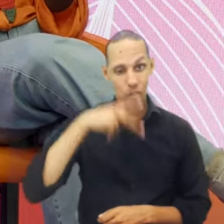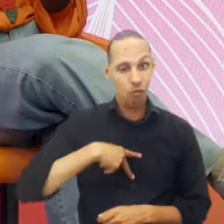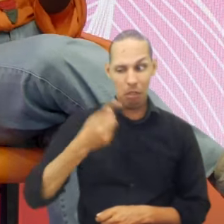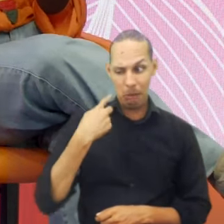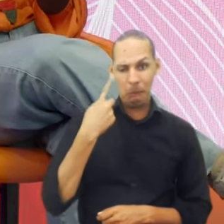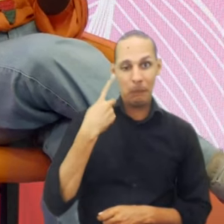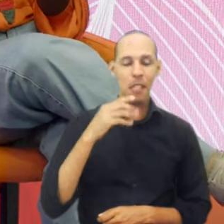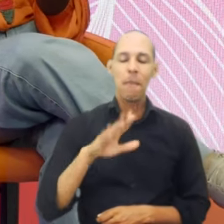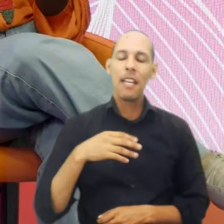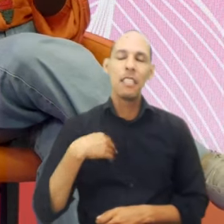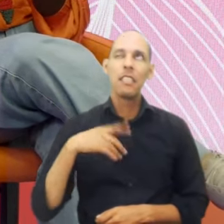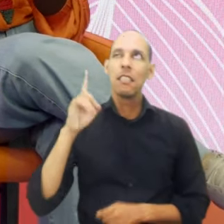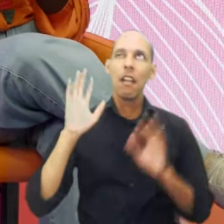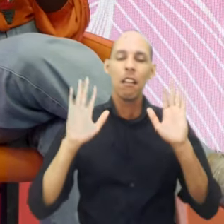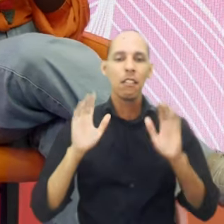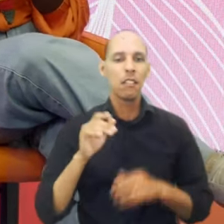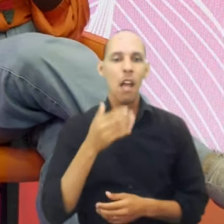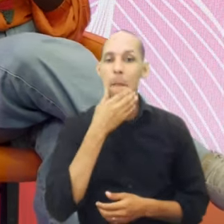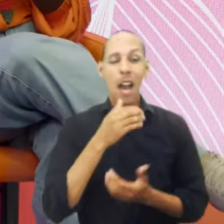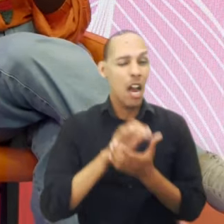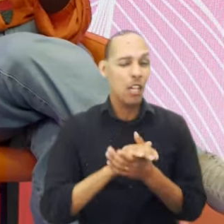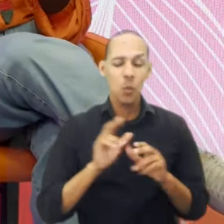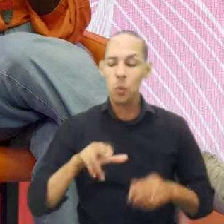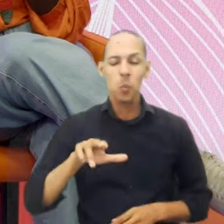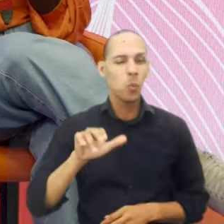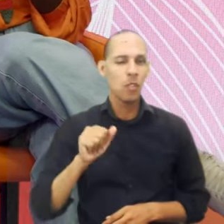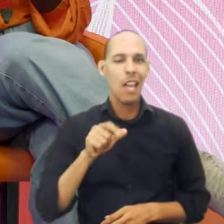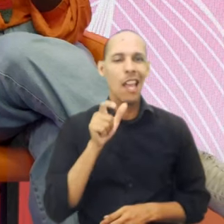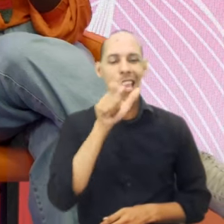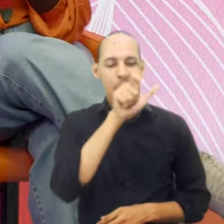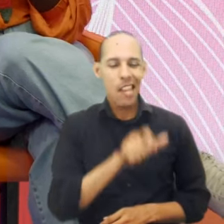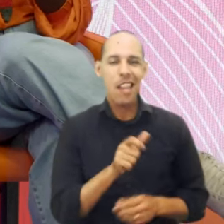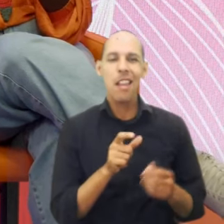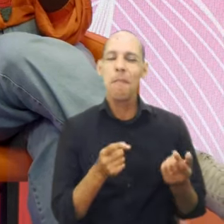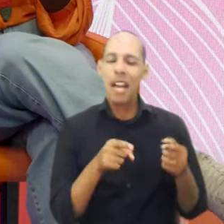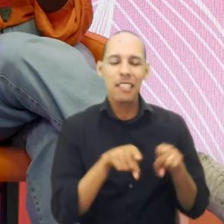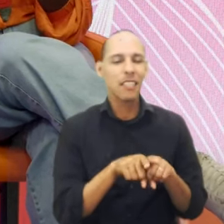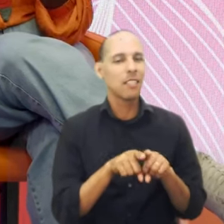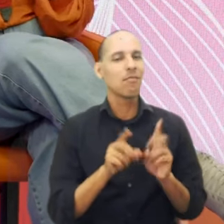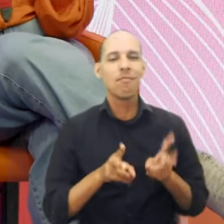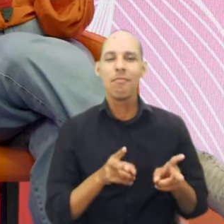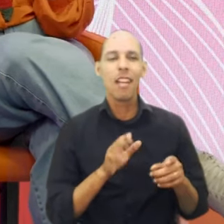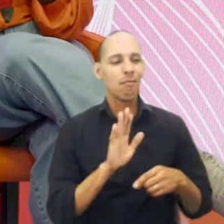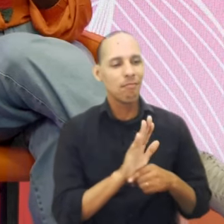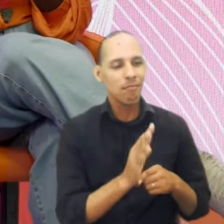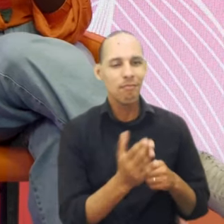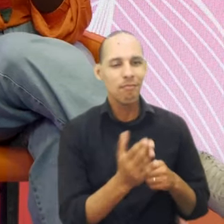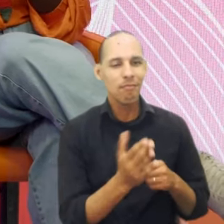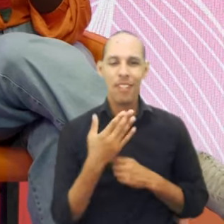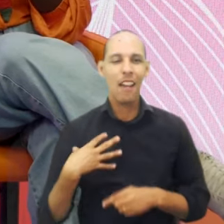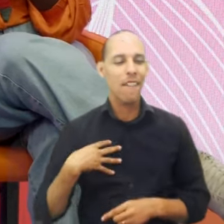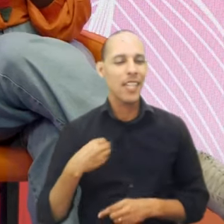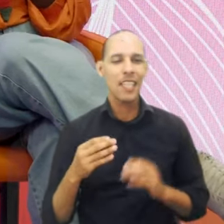a Deus também eu nunca tive essa questão com meu marido. Ele sempre foi muito meu parceiro. Ele sempre se ajudou, tanto no cuidado com as meninas,